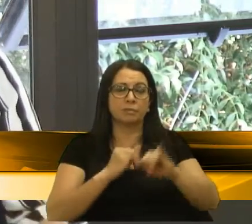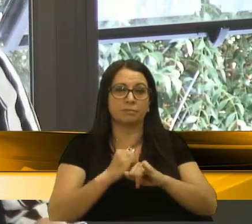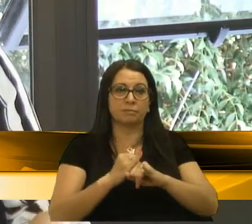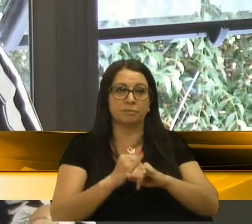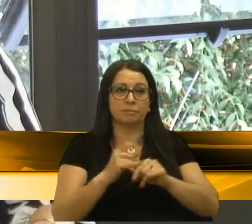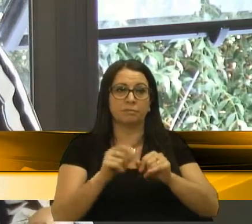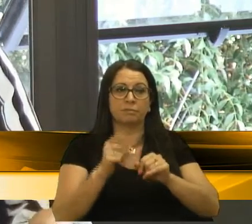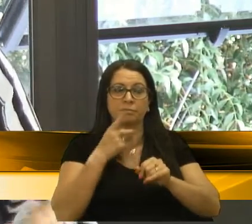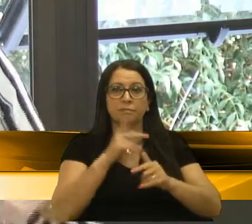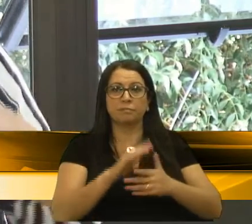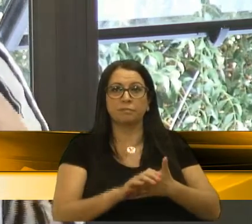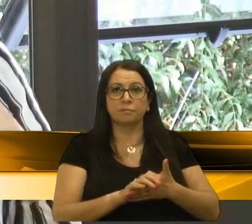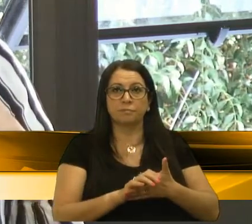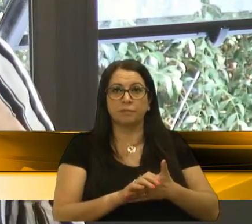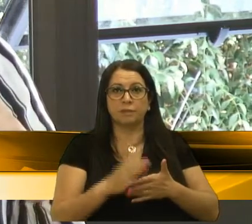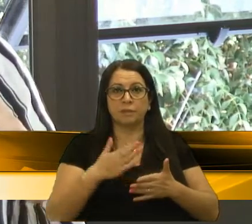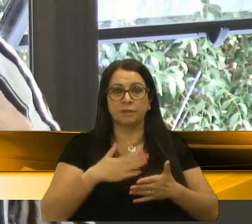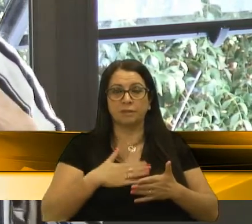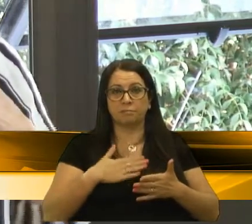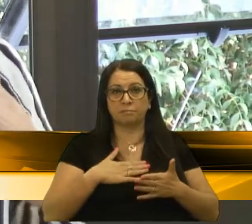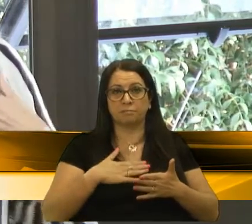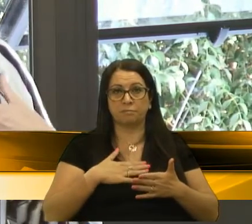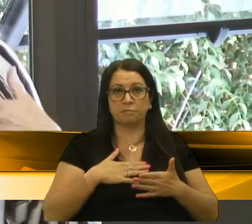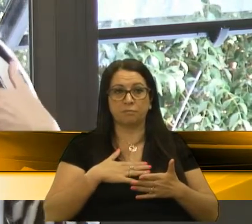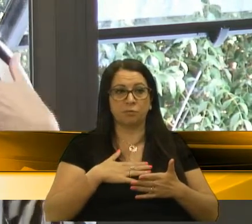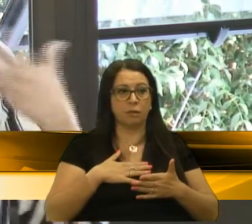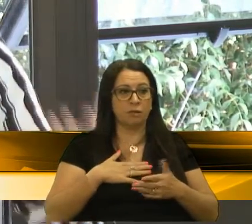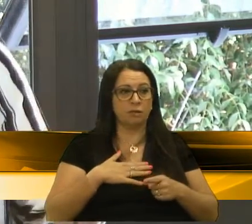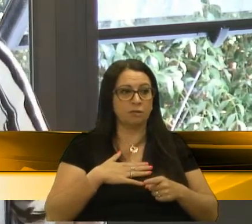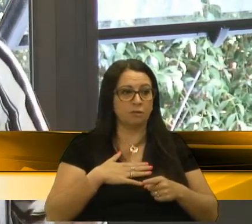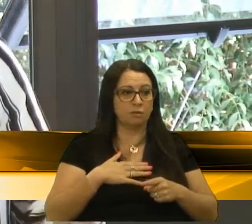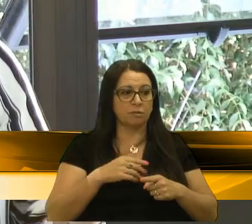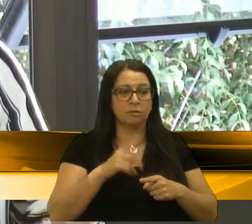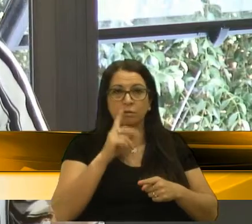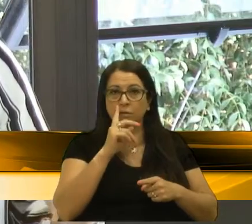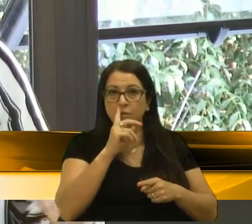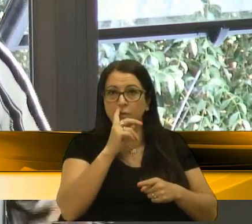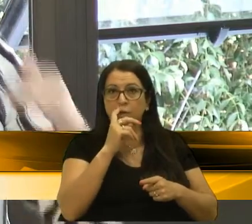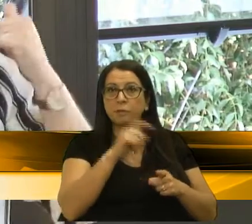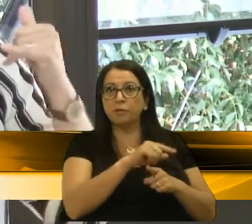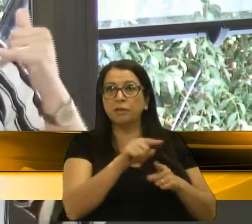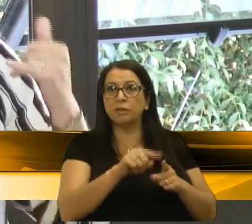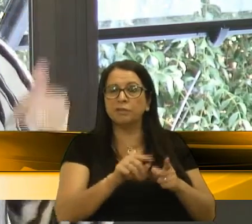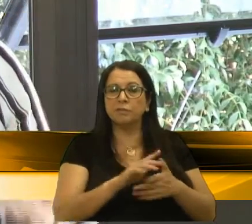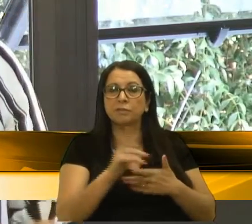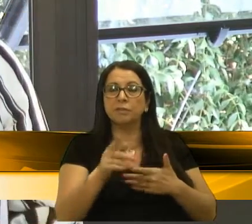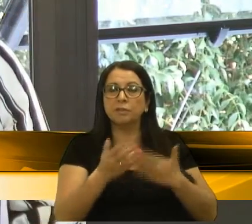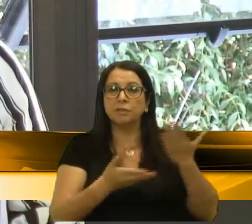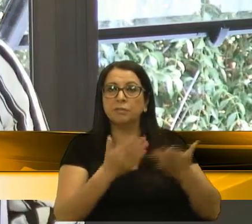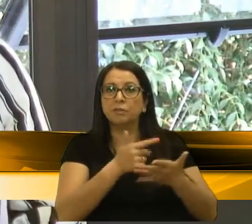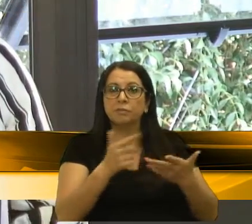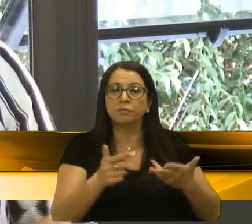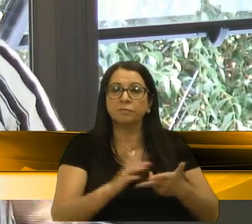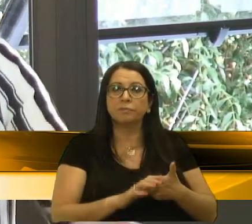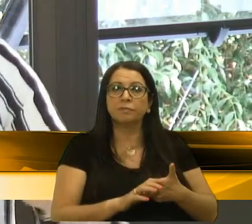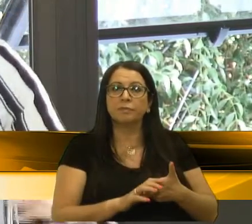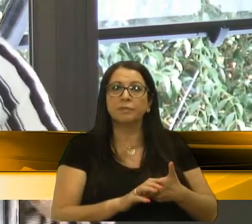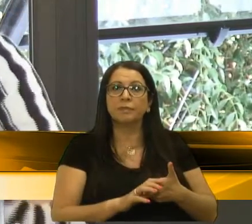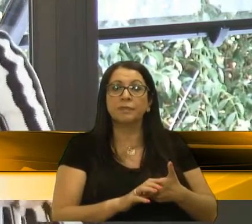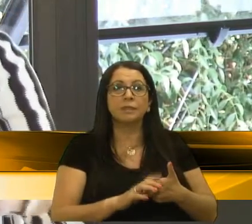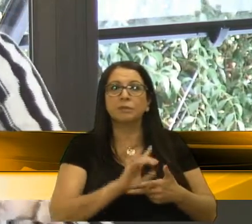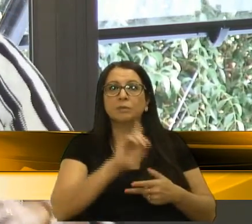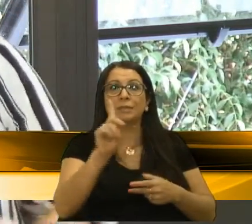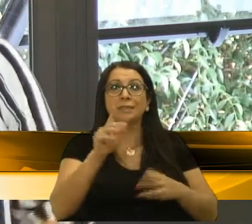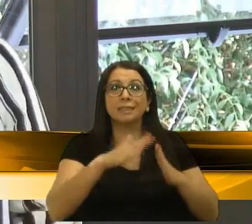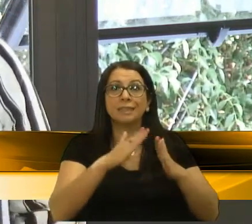foi falado, que, na minha opinião, deveria ser o quanto antes melhor, né, o atendimento para as pessoas não saírem de casa